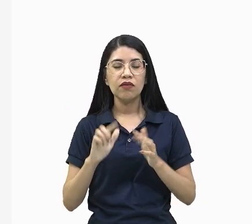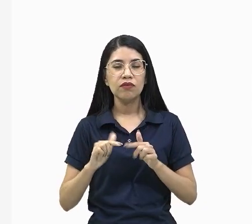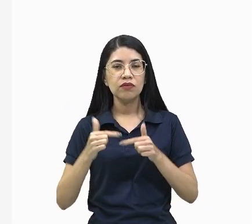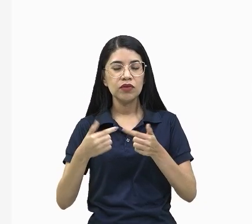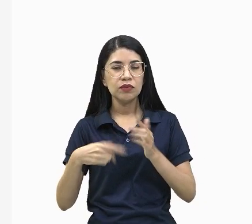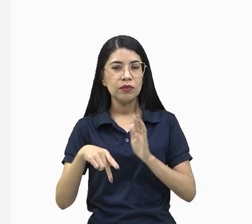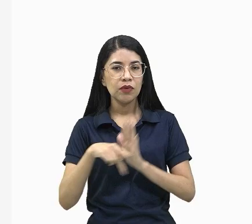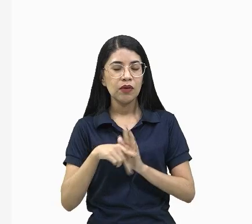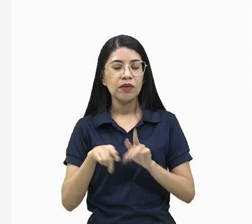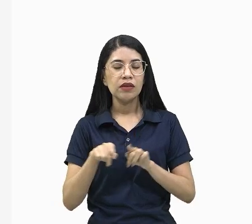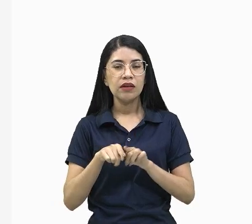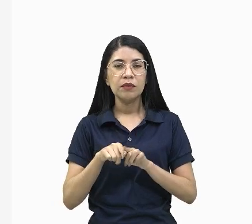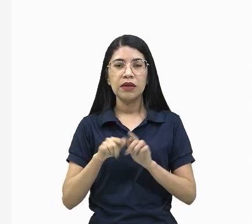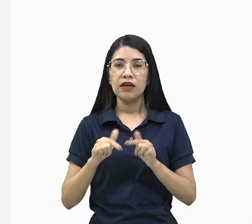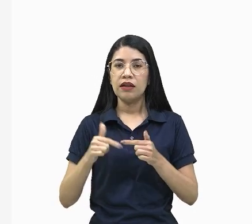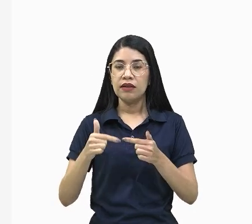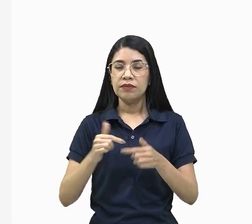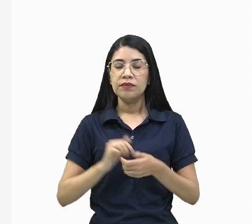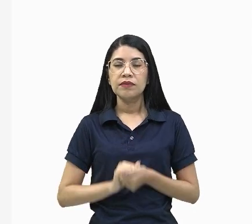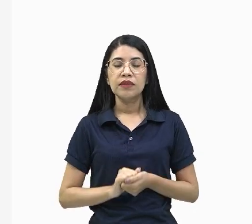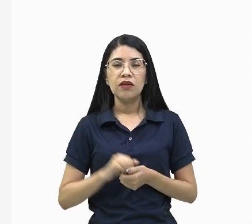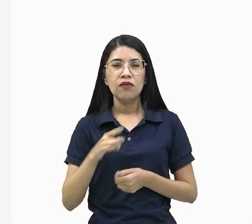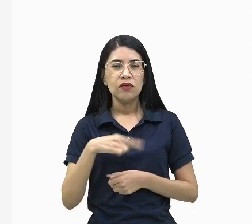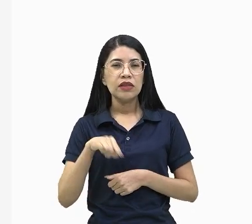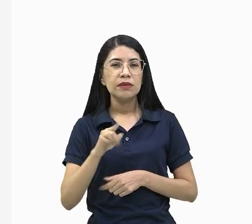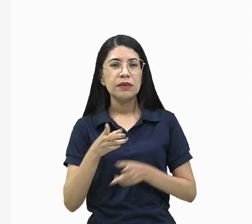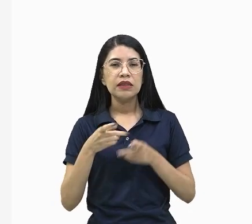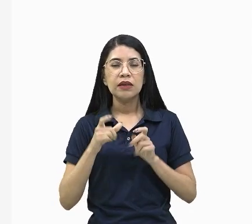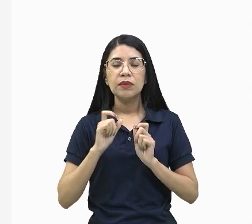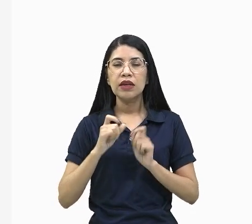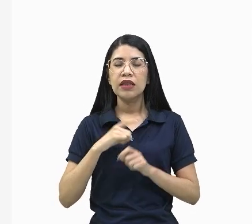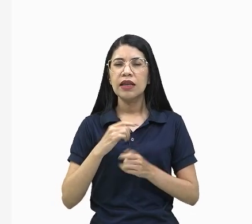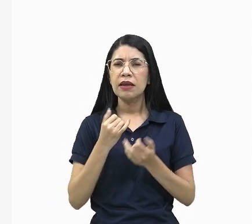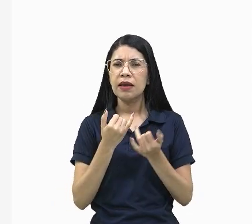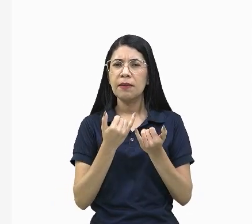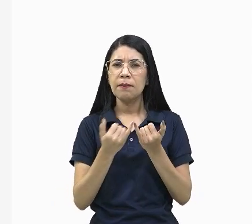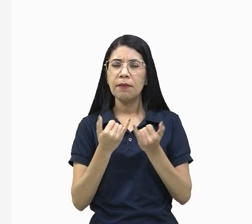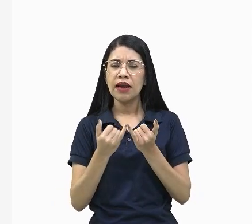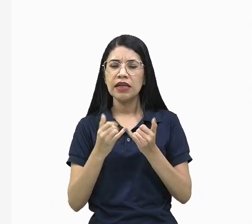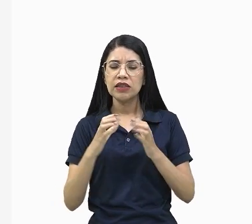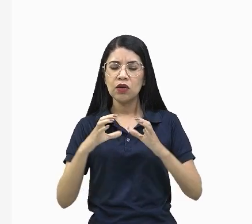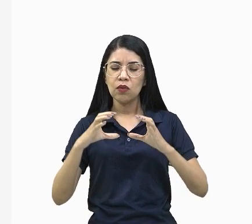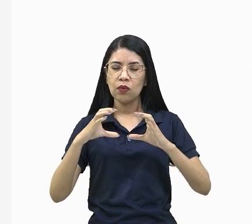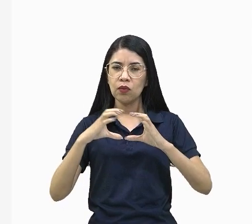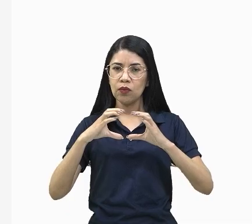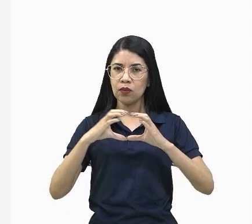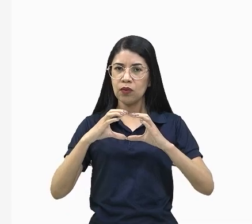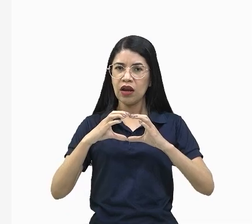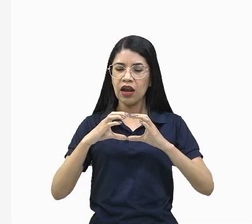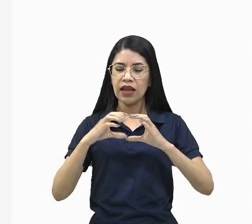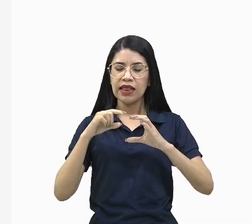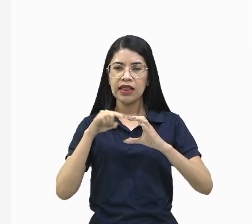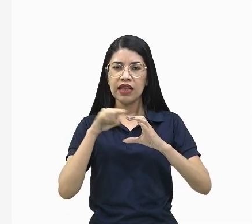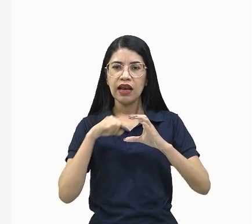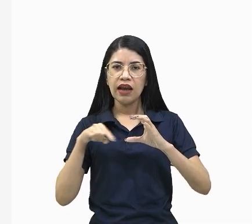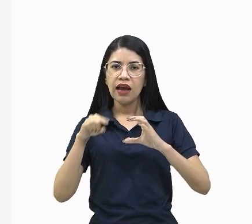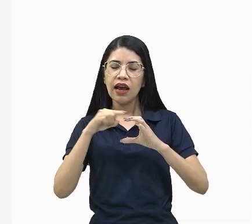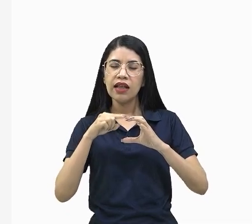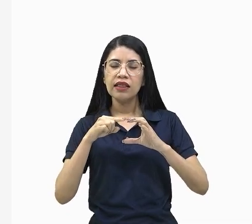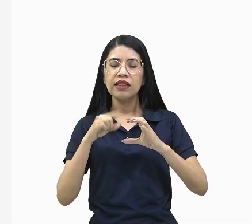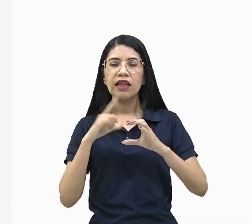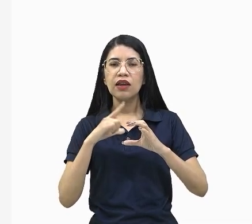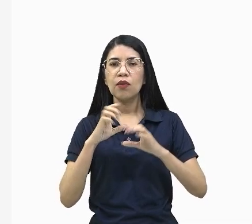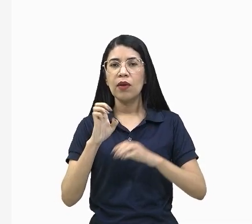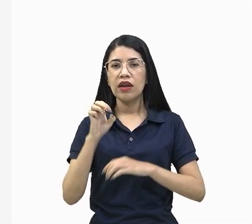ela. Como vocês podem ver, a placenta, ela tem uma aparência de disco e ela é formada, então, pela união do